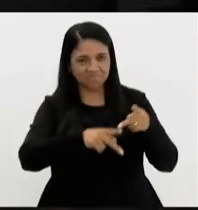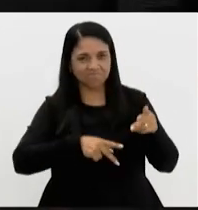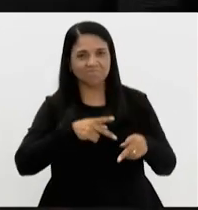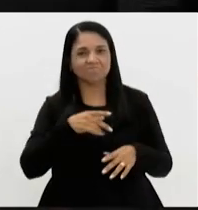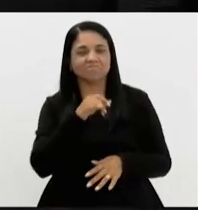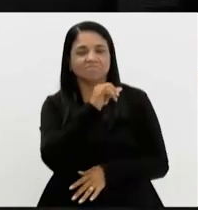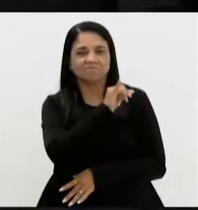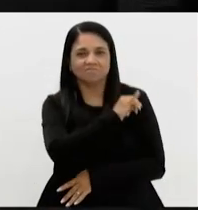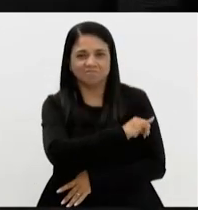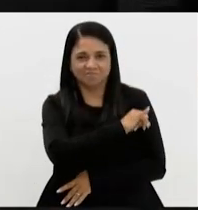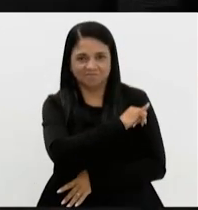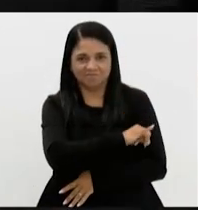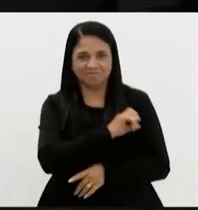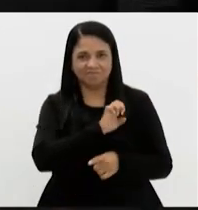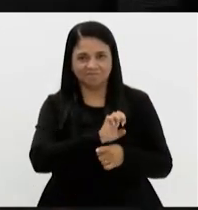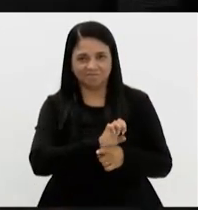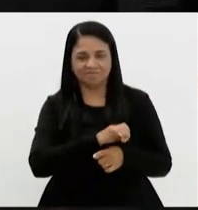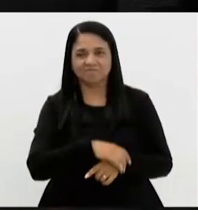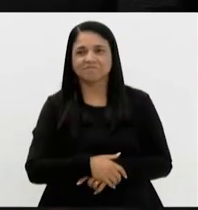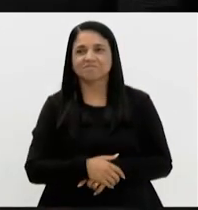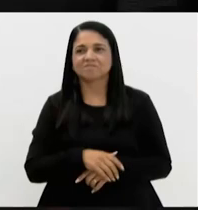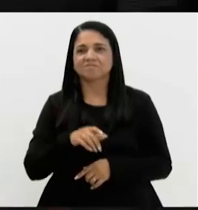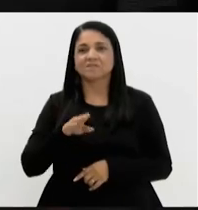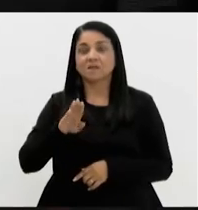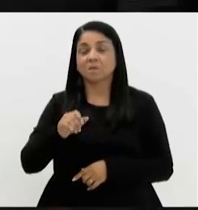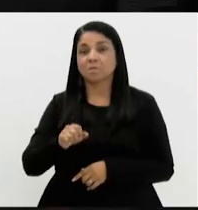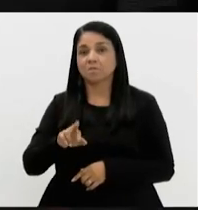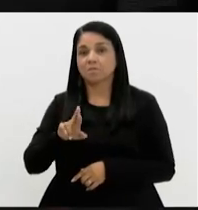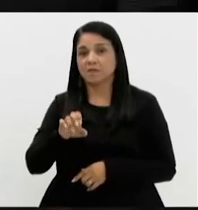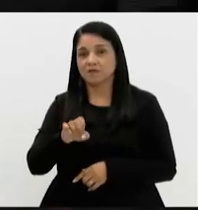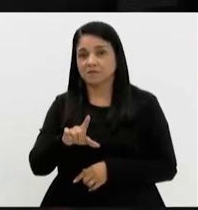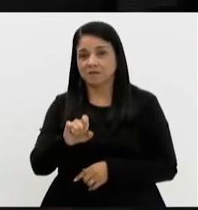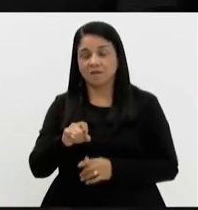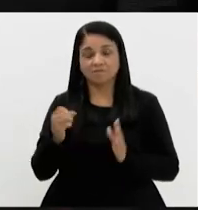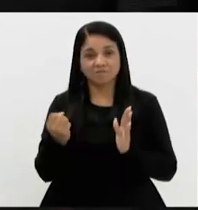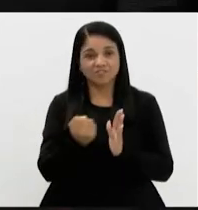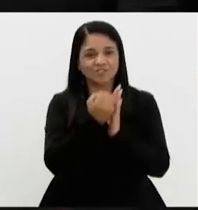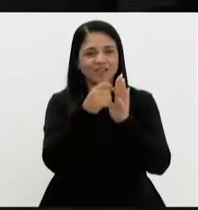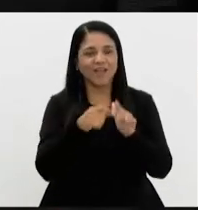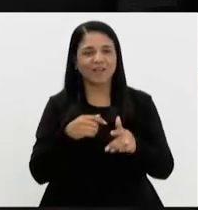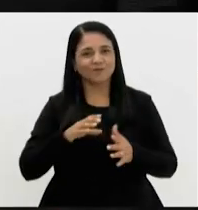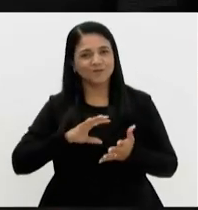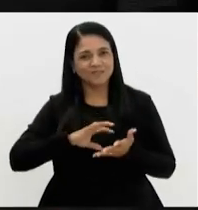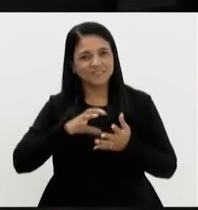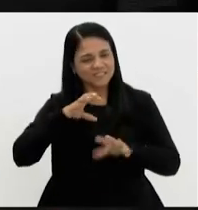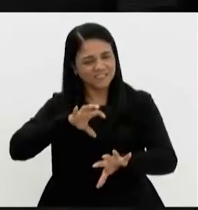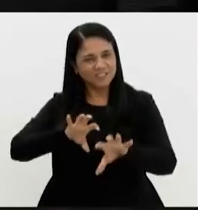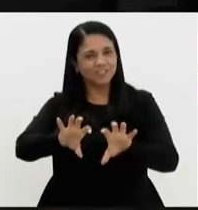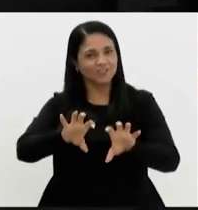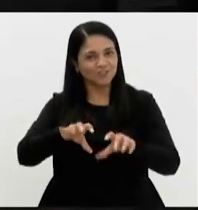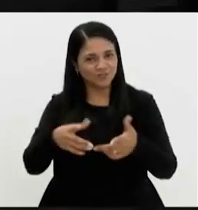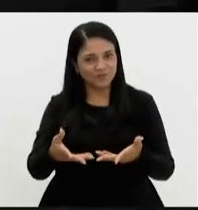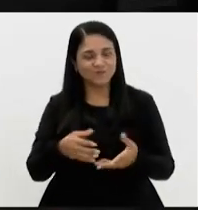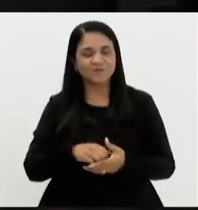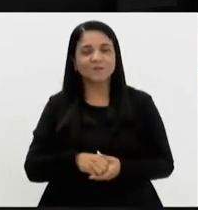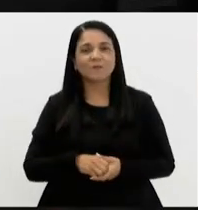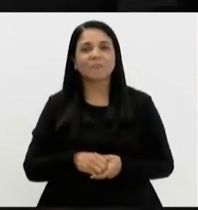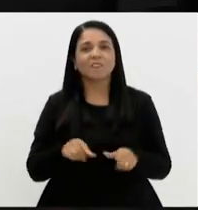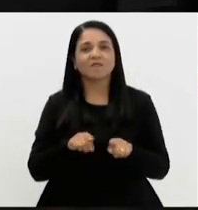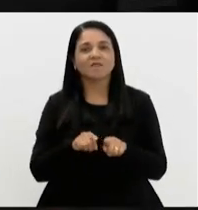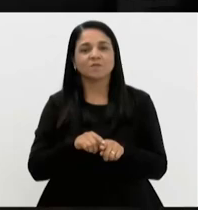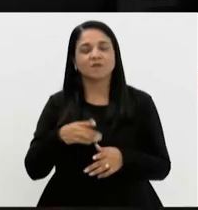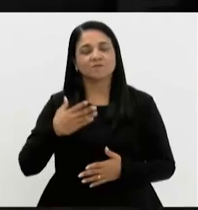Fluminense e Barcelar tem se destacado enormemente nesse sentido e não poderia também deixar de registrar meu caro amigo Dr